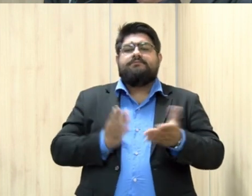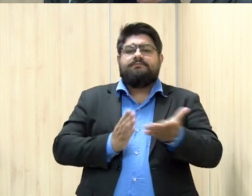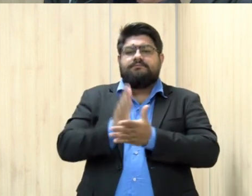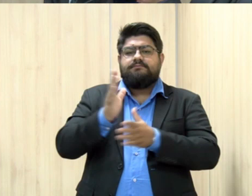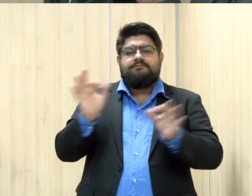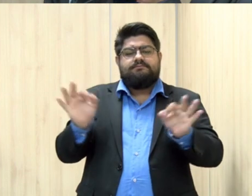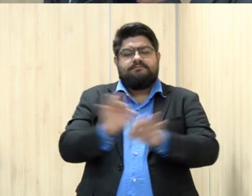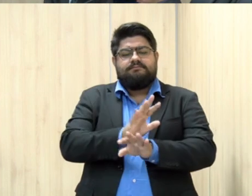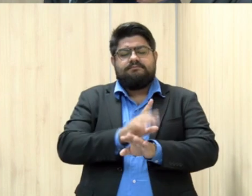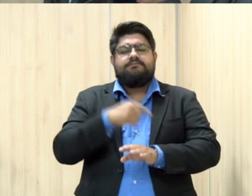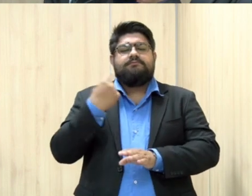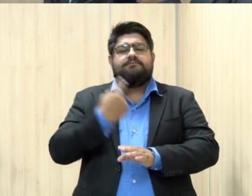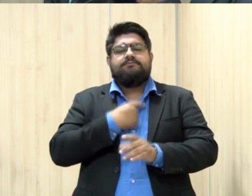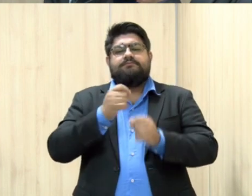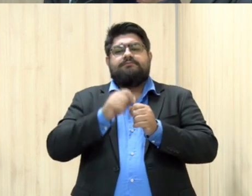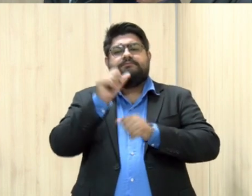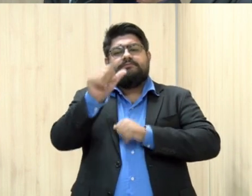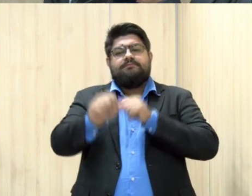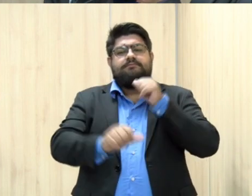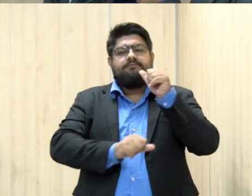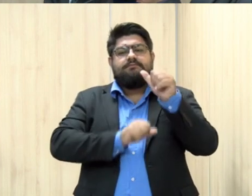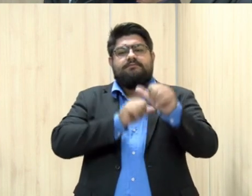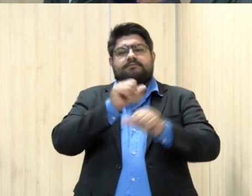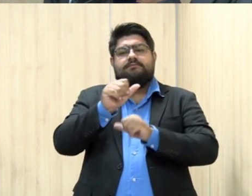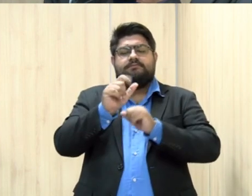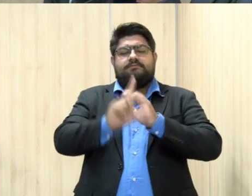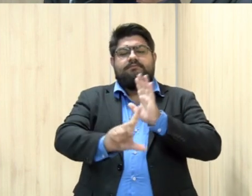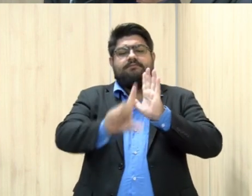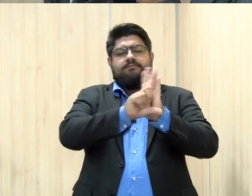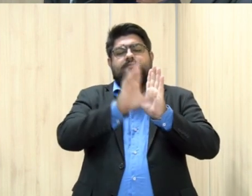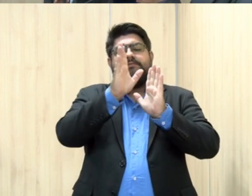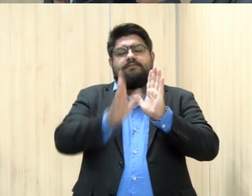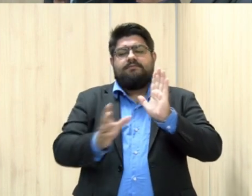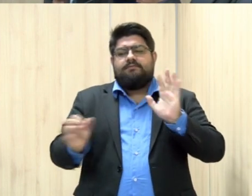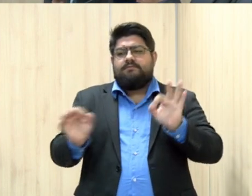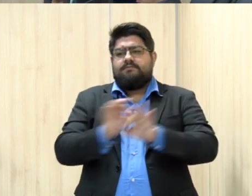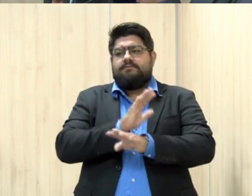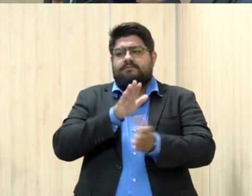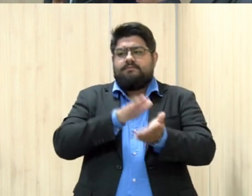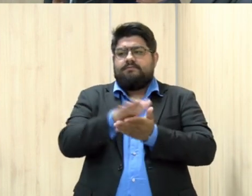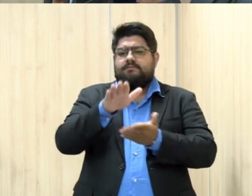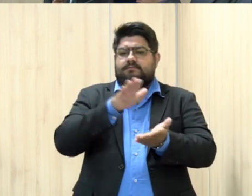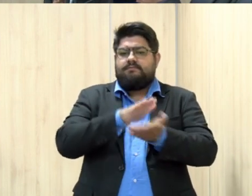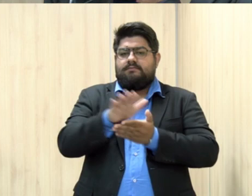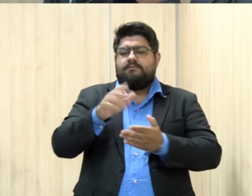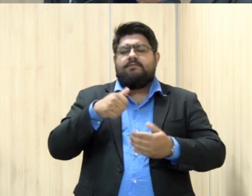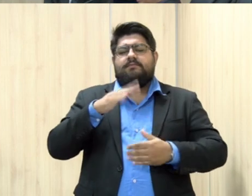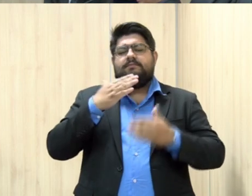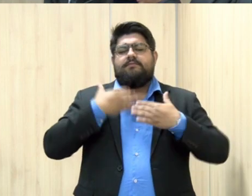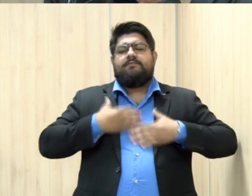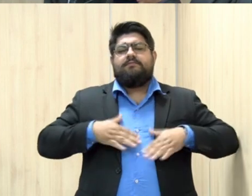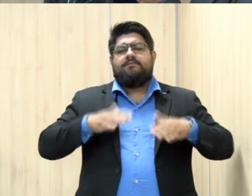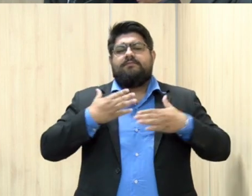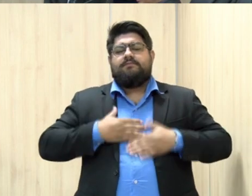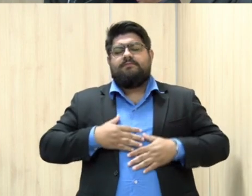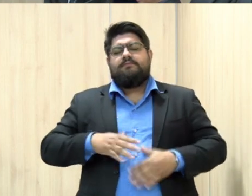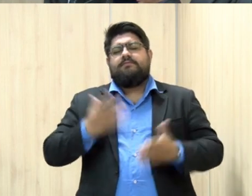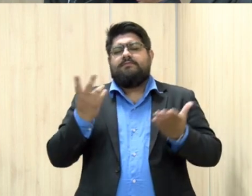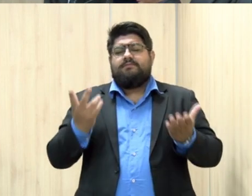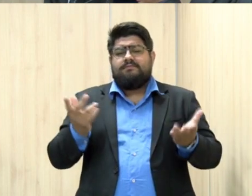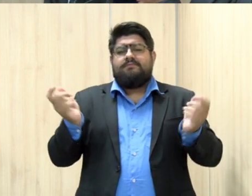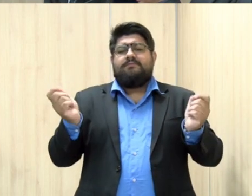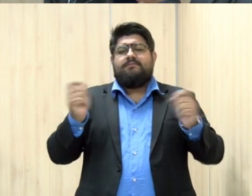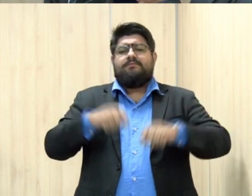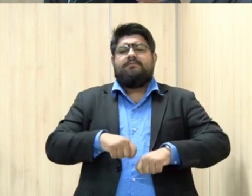fase a gente faz uma alteração na lei vigente eu acho que mais tranquilo até para dar condição